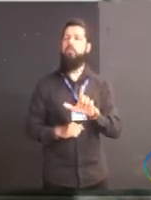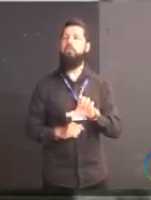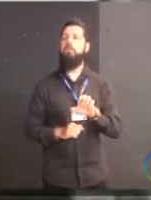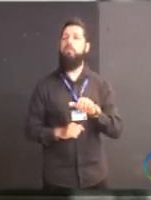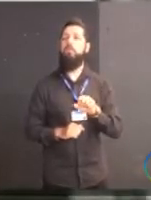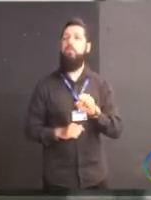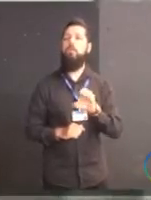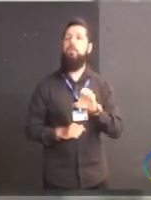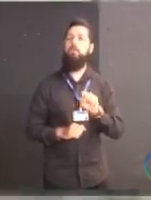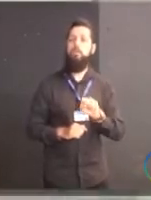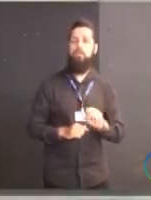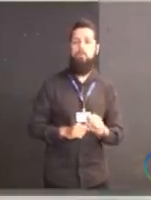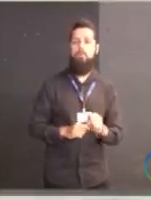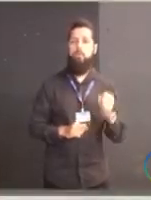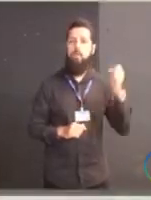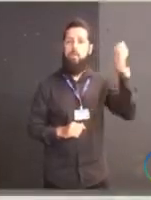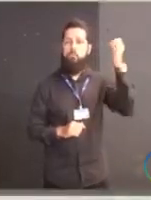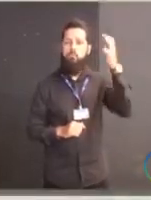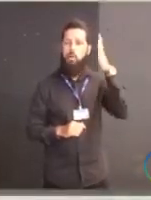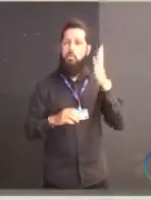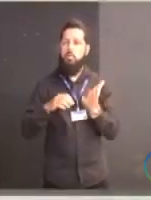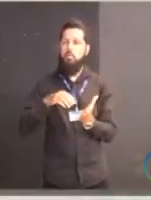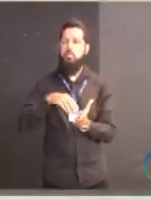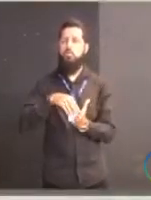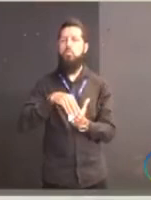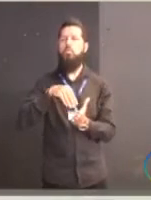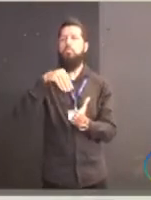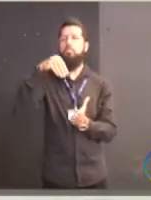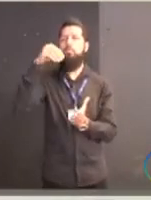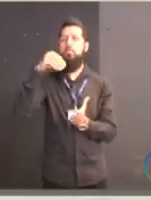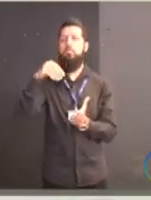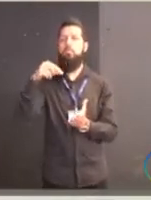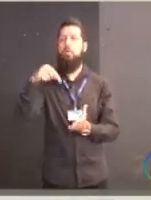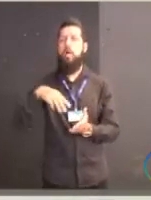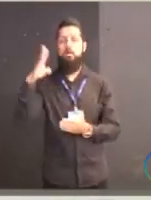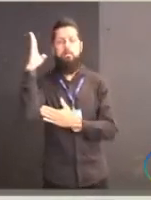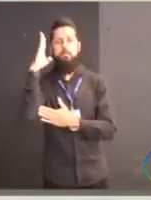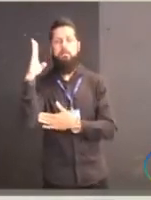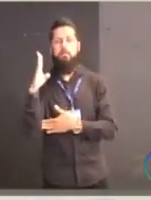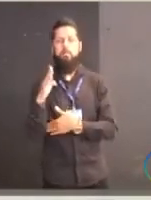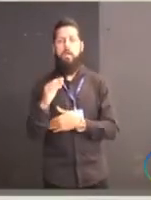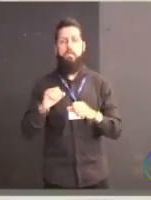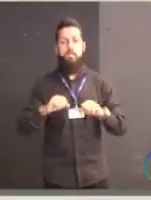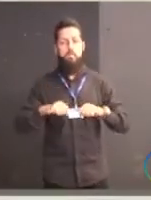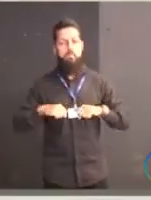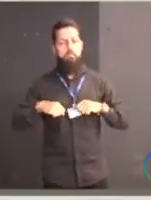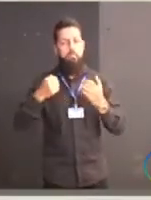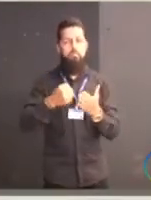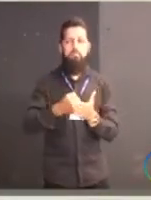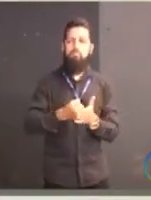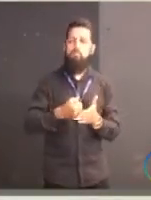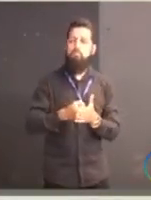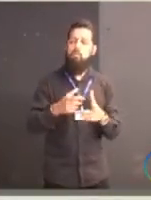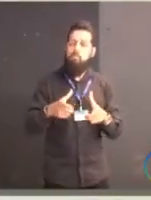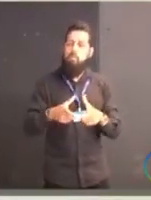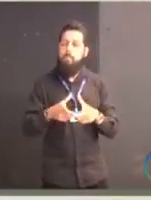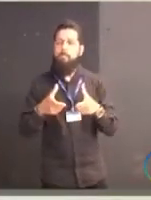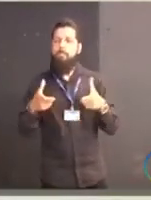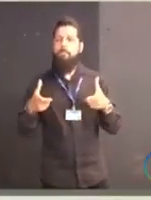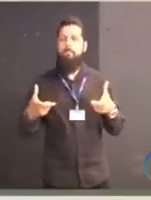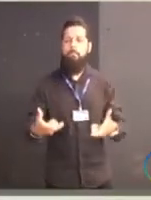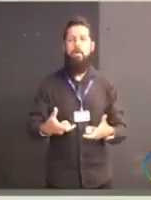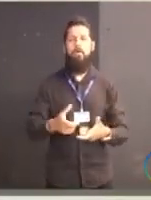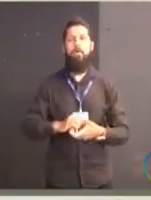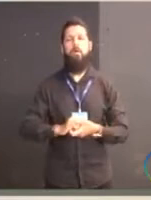Brasil. Na sua opinião, valeria a pena um esforço maior nosso no sentido de ampliar esse intercâmbio? Seria válido